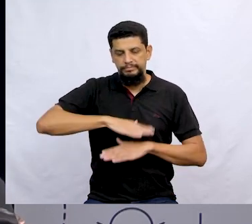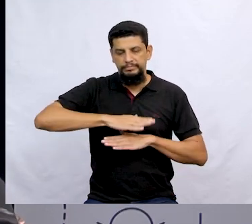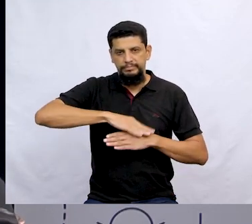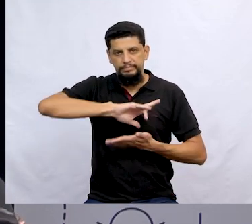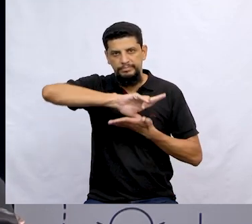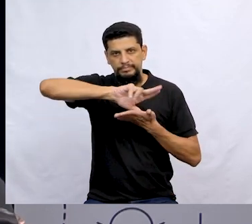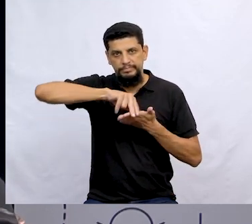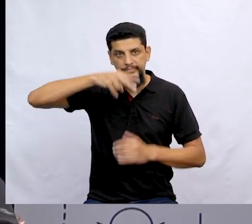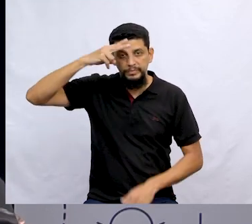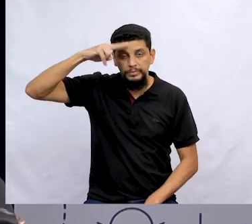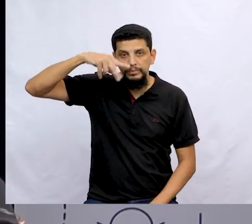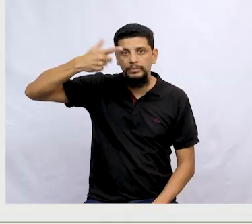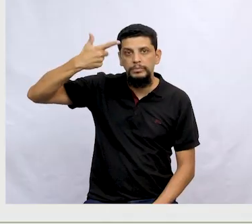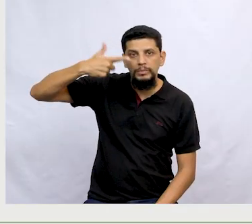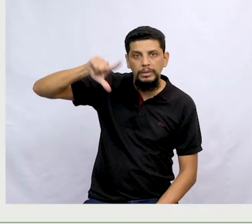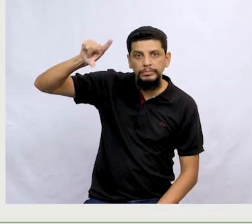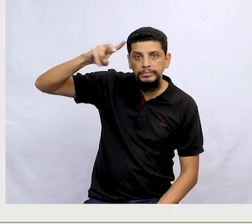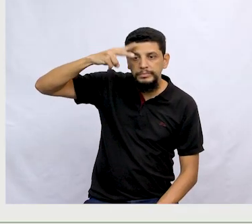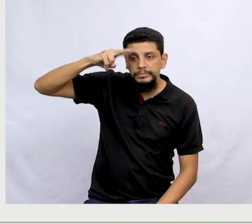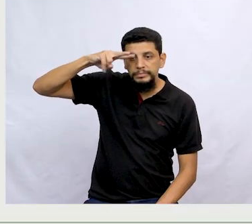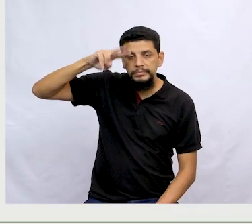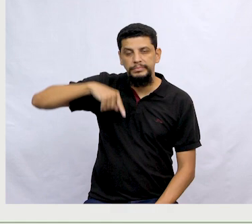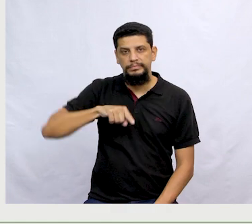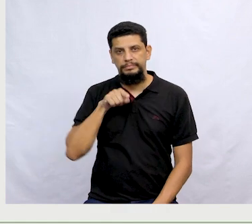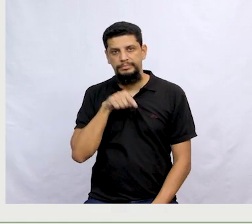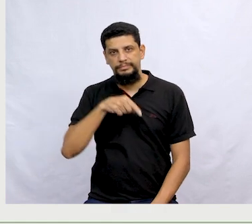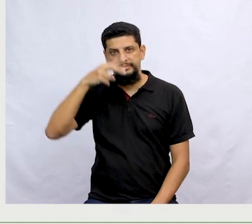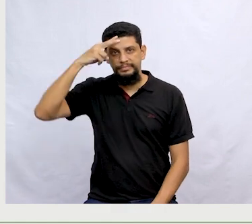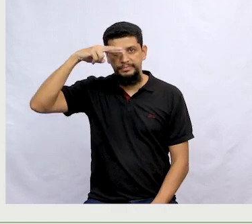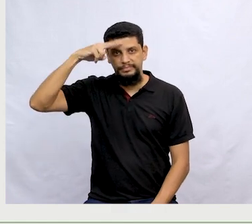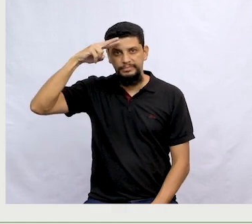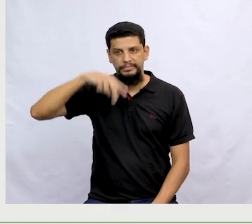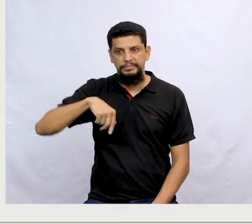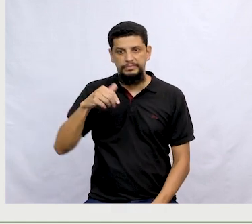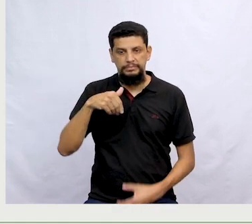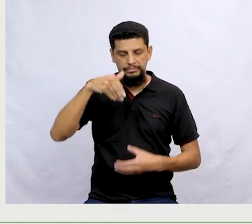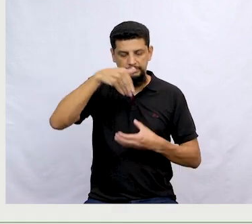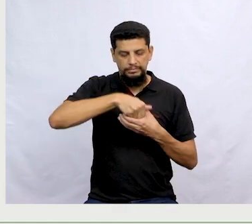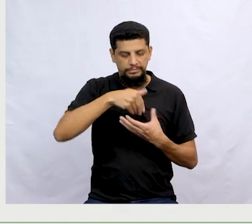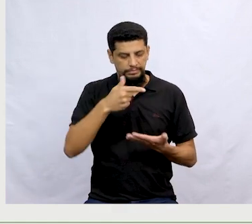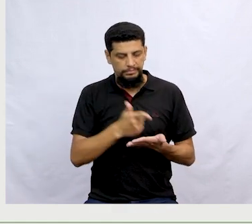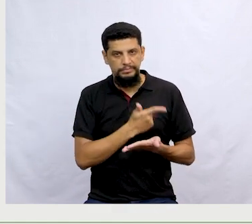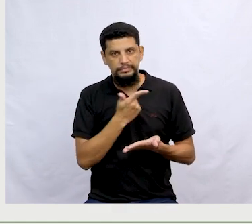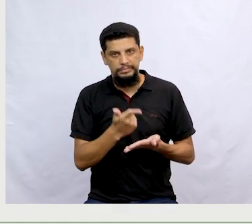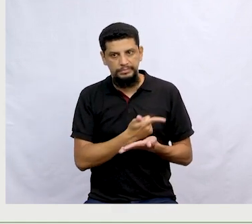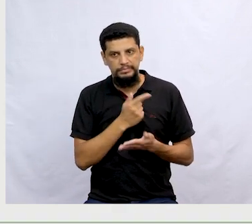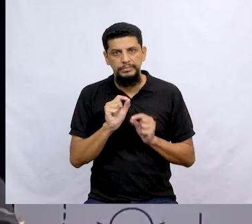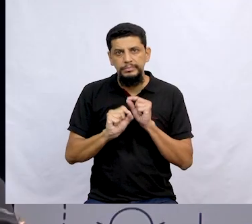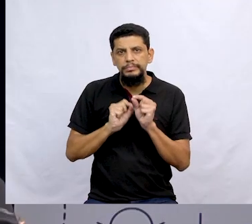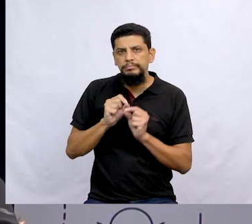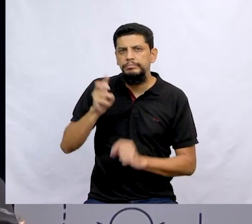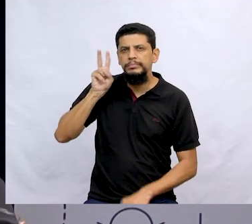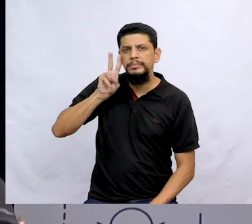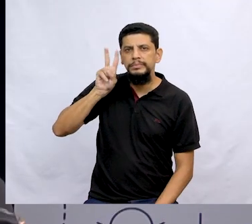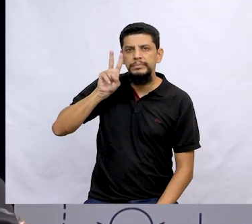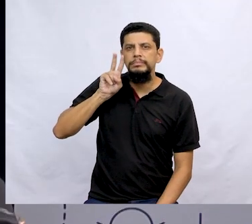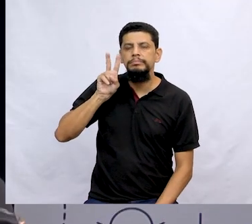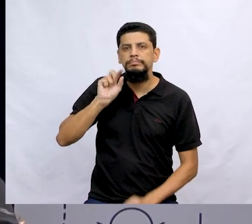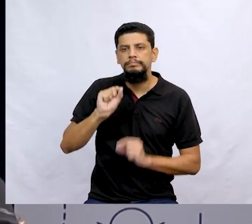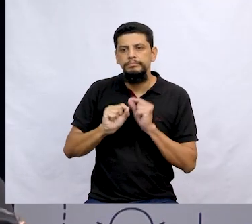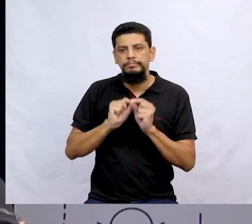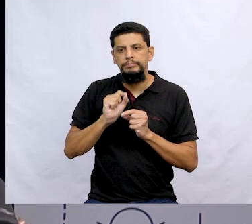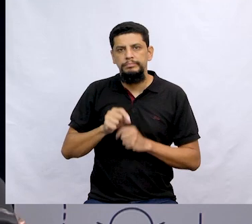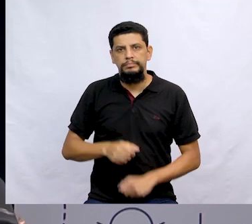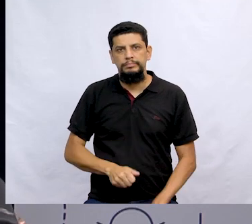história, gente. A próxima. Olha, essa história estava neste livro aqui. Quem lembra? Foi